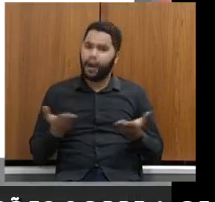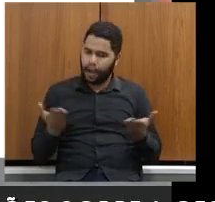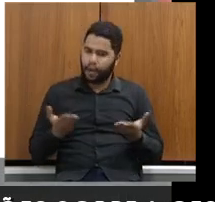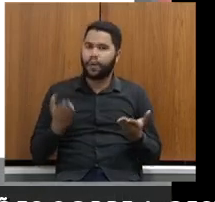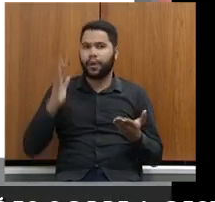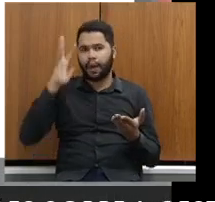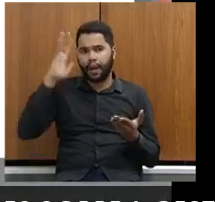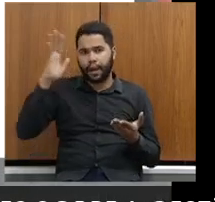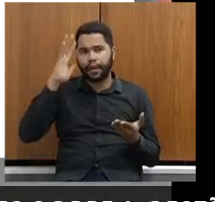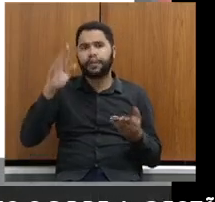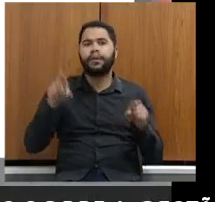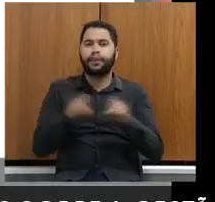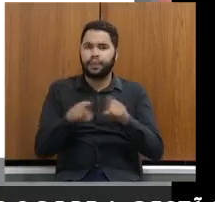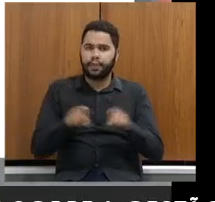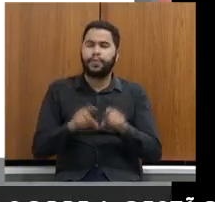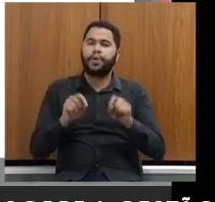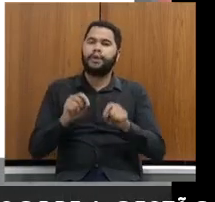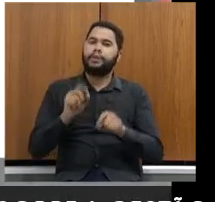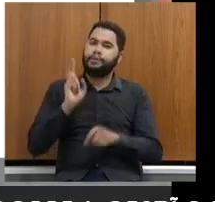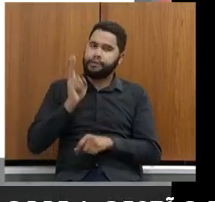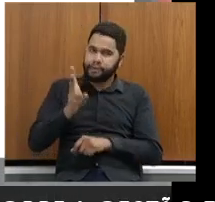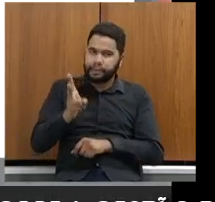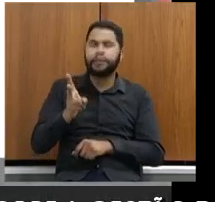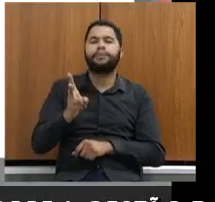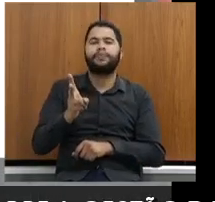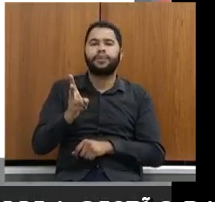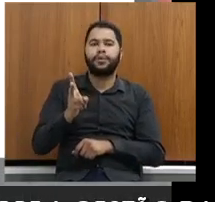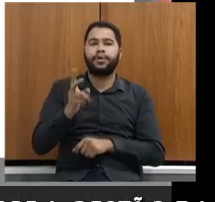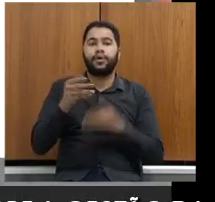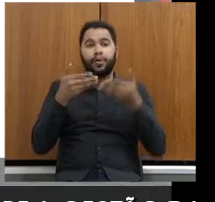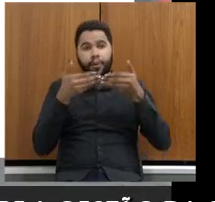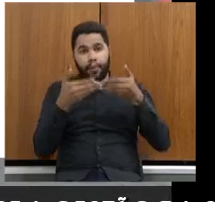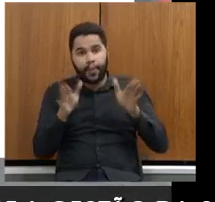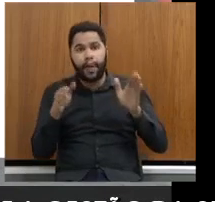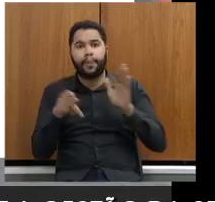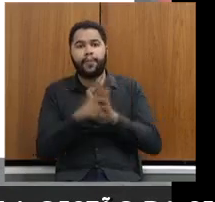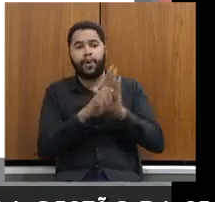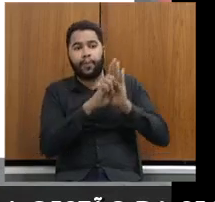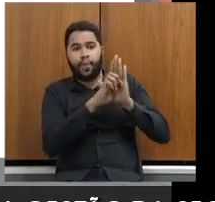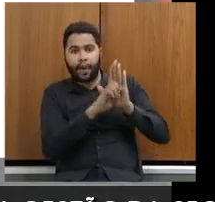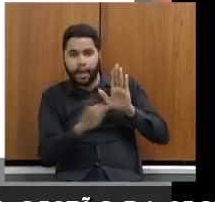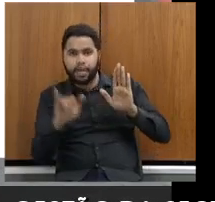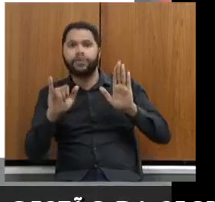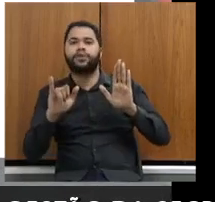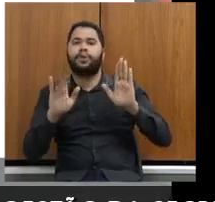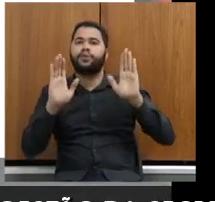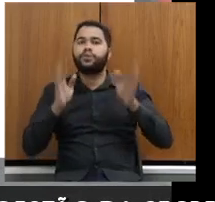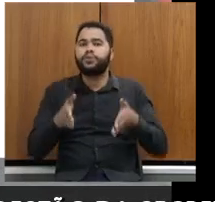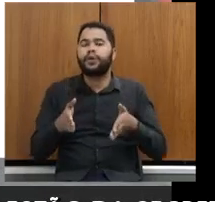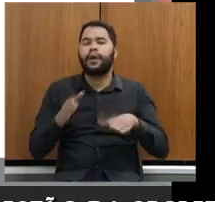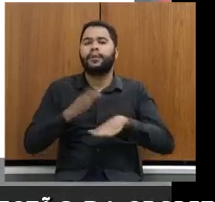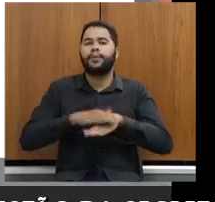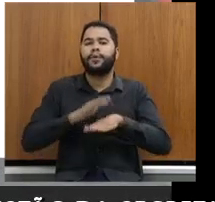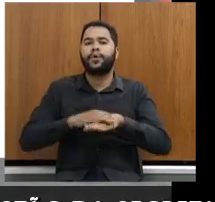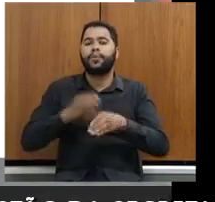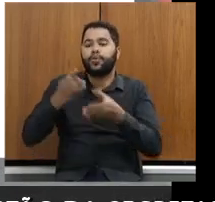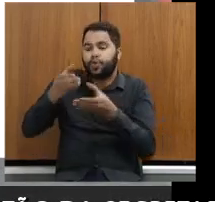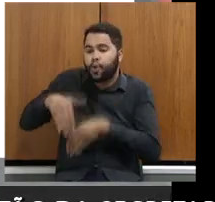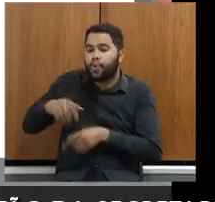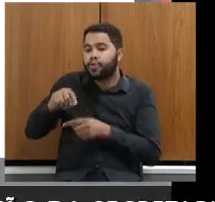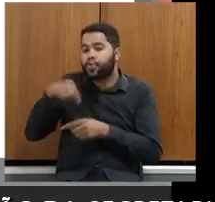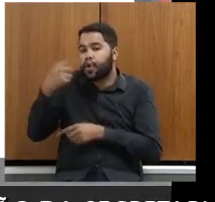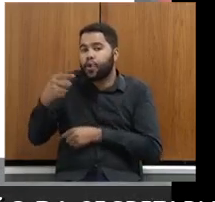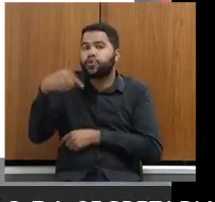ideia é que toda vez né Toda vez que a gente Abra o edital de um concurso a gente já tem a previsão por concurso seguinte